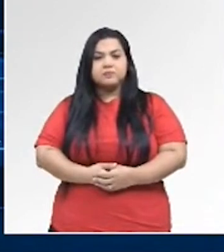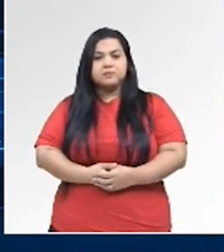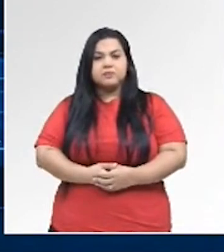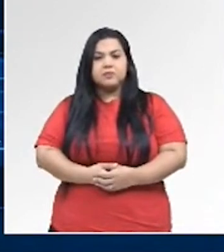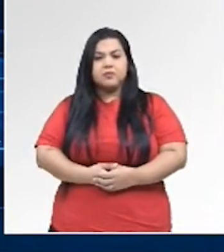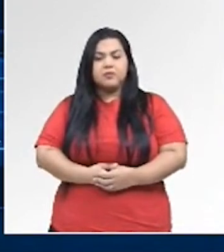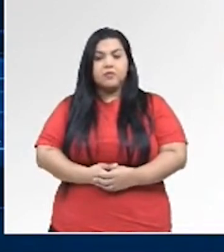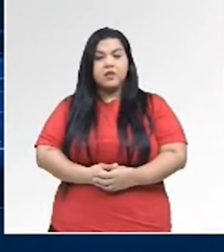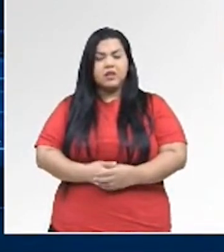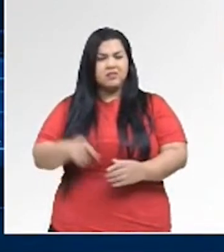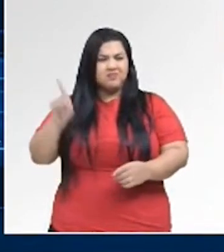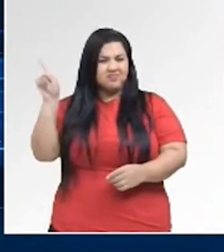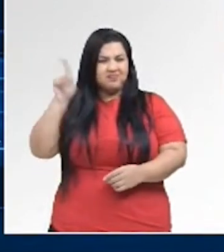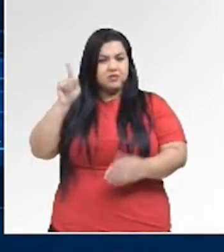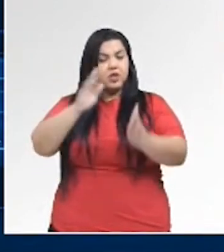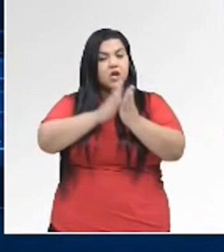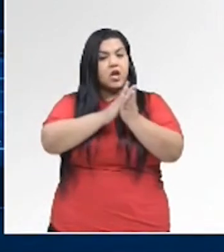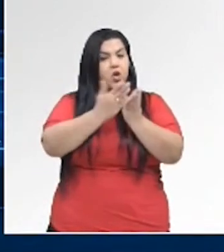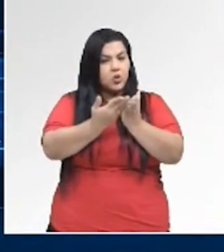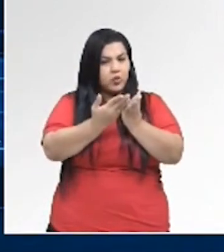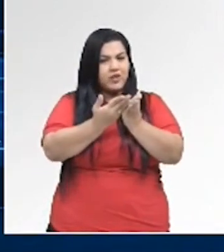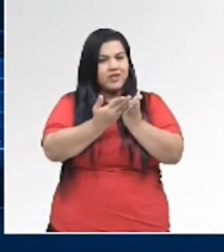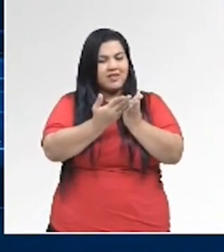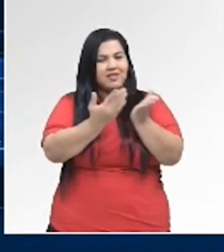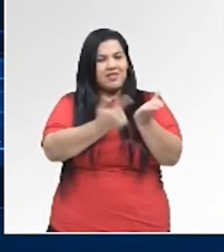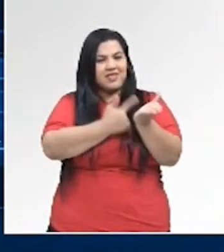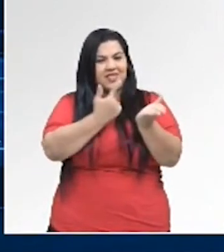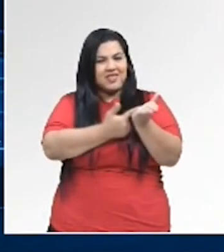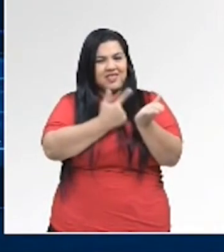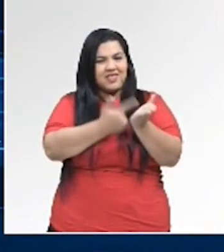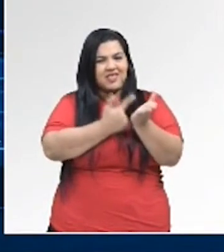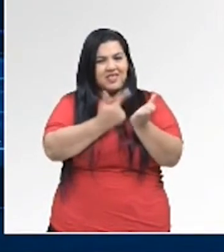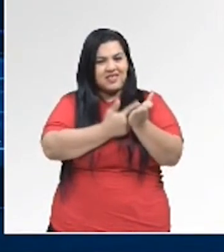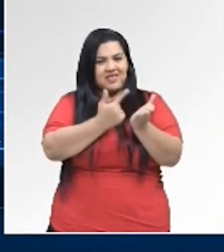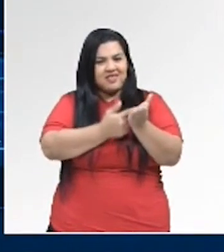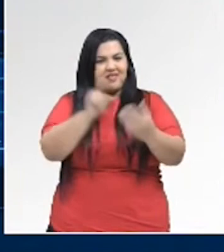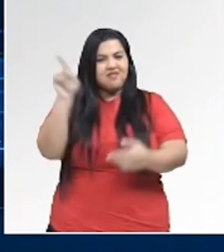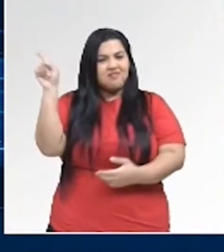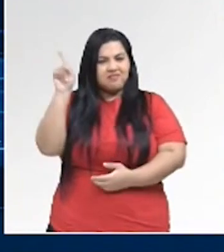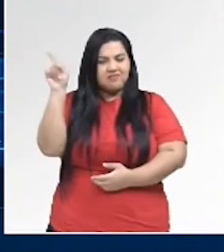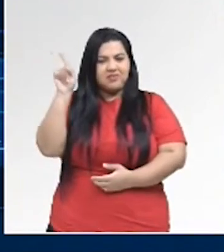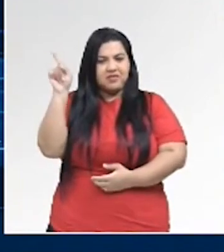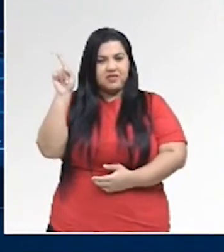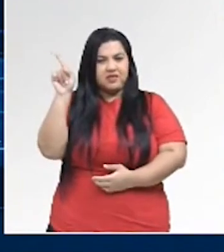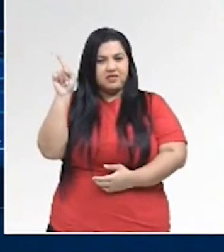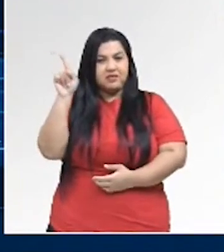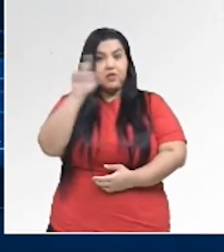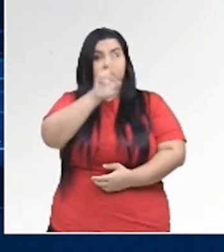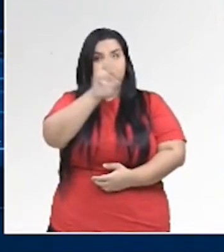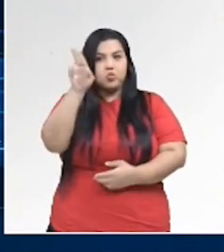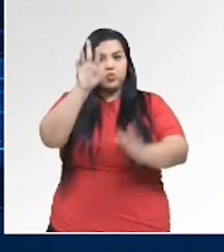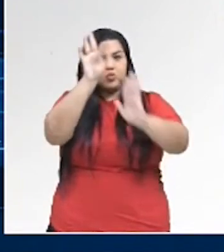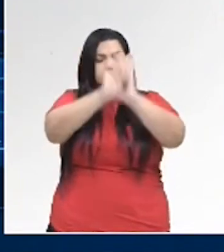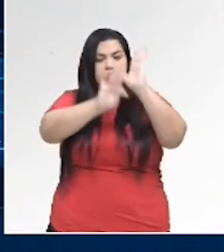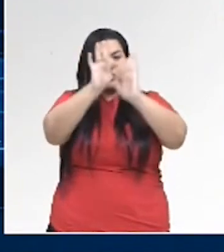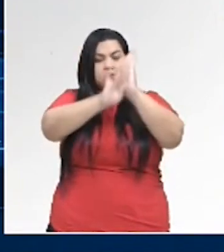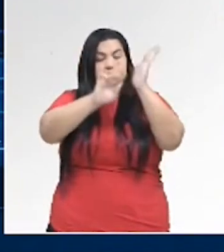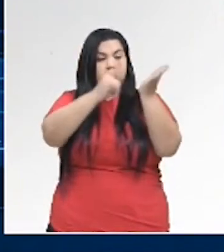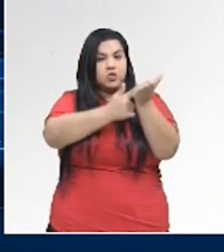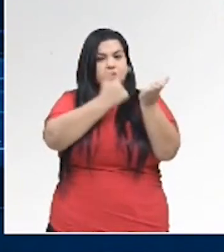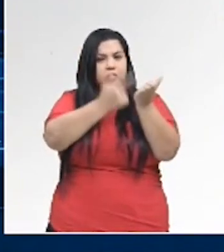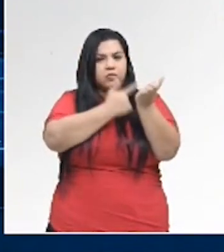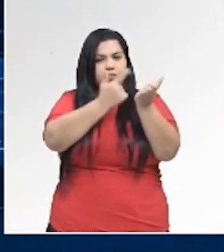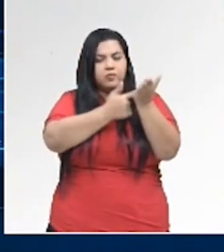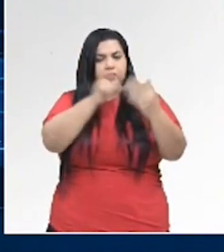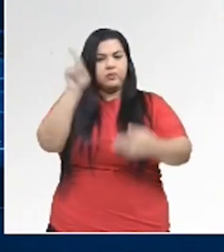a capa de um livro didático, Porta Aberta, né? O nome do texto, o nome do livro,